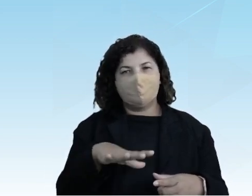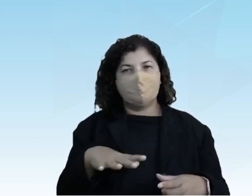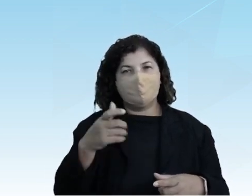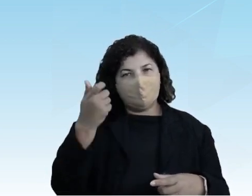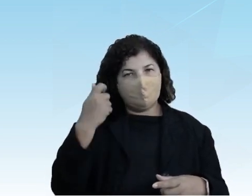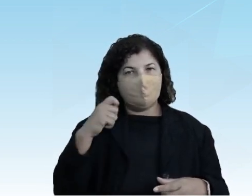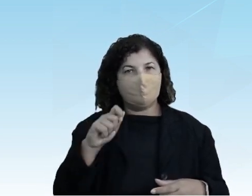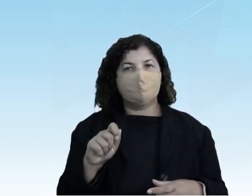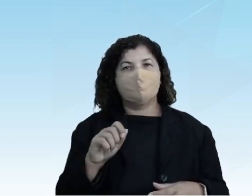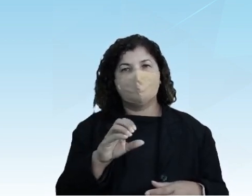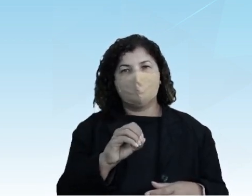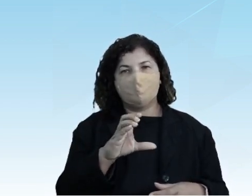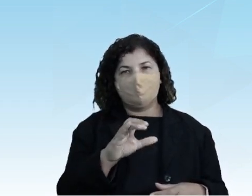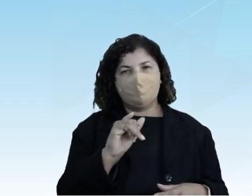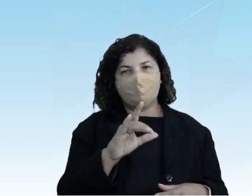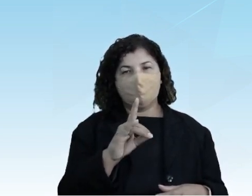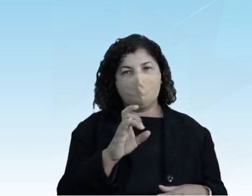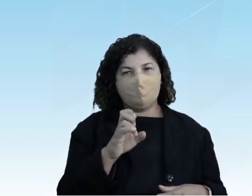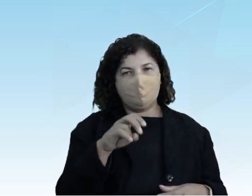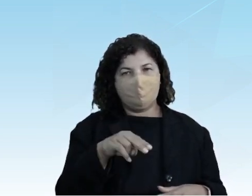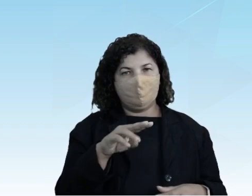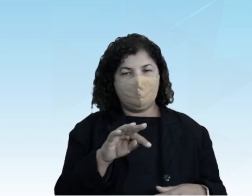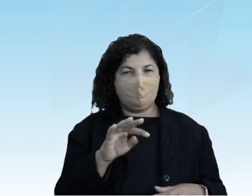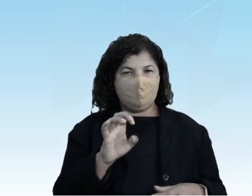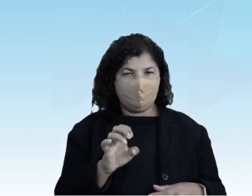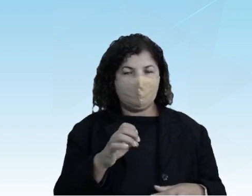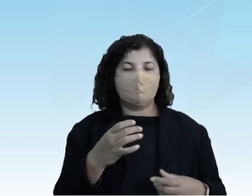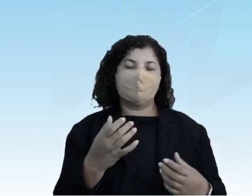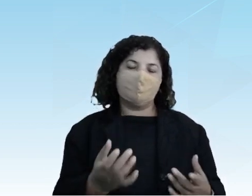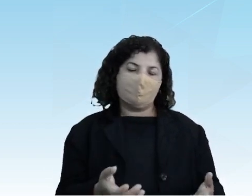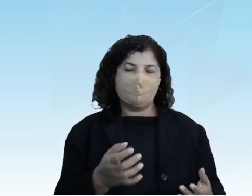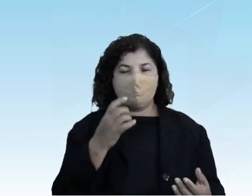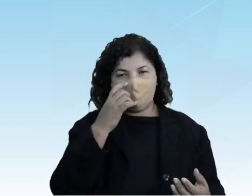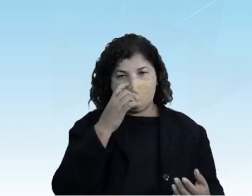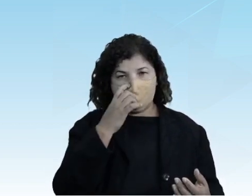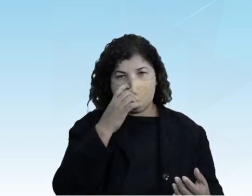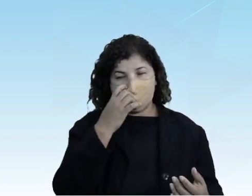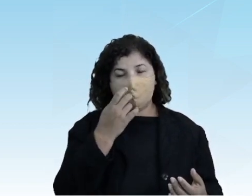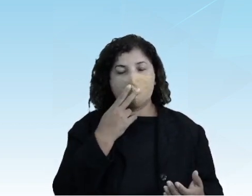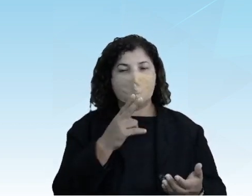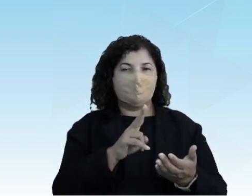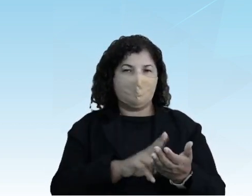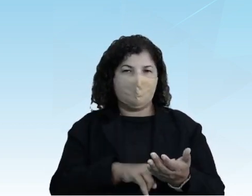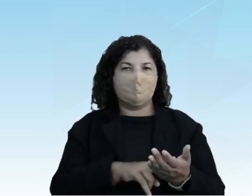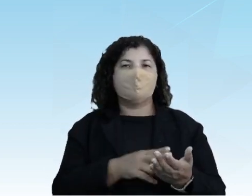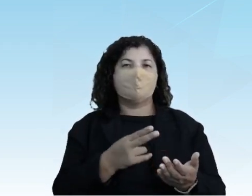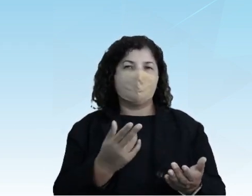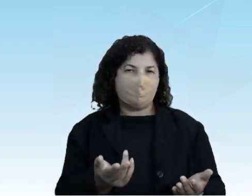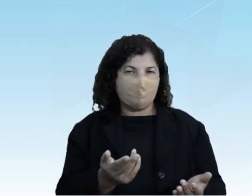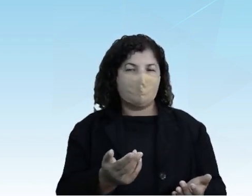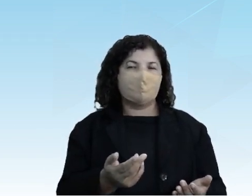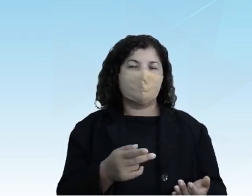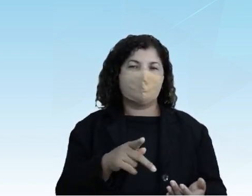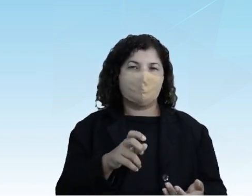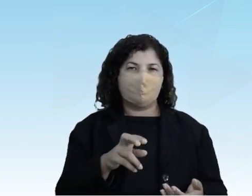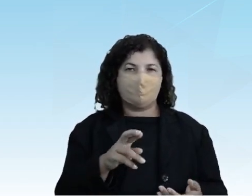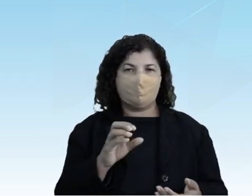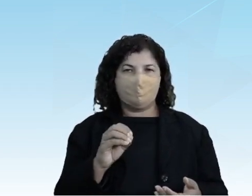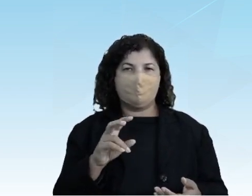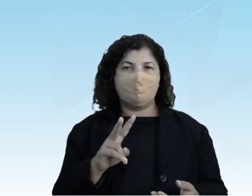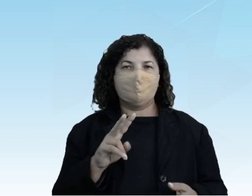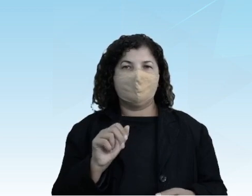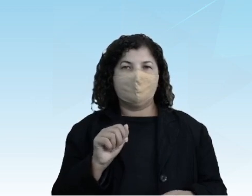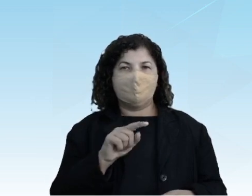africana, né? Então você tem aí, na realidade, a principal fonte, que é a carta de Pero Vaz de Caminha,